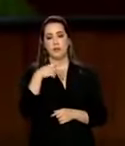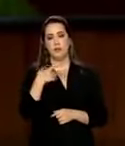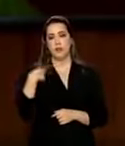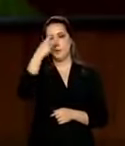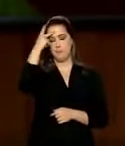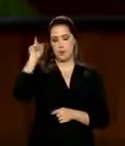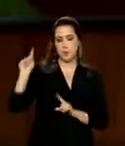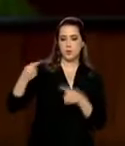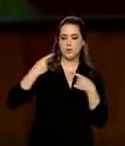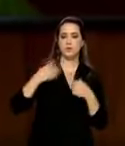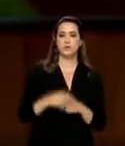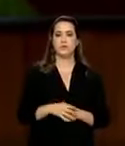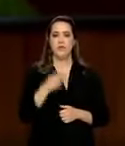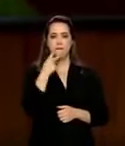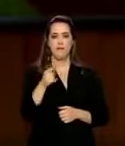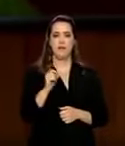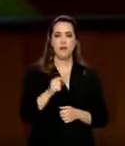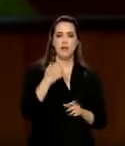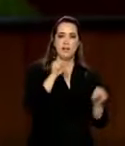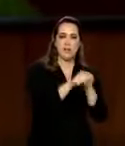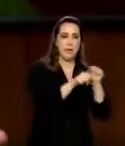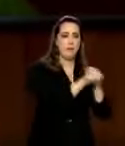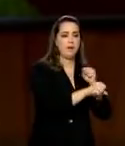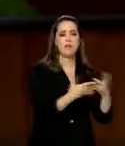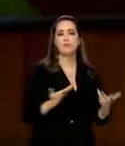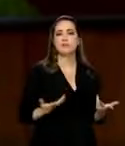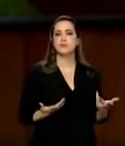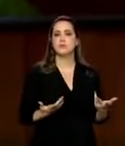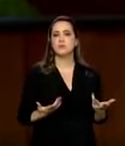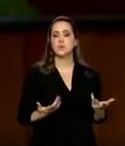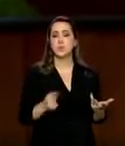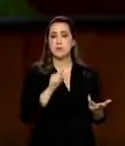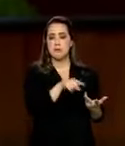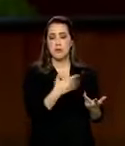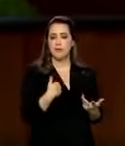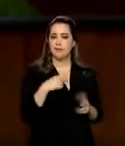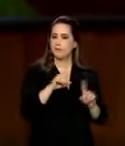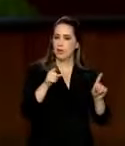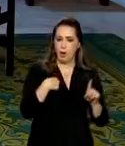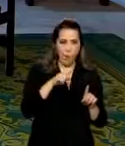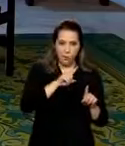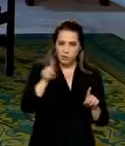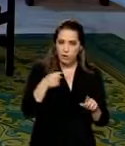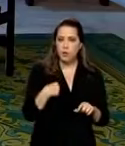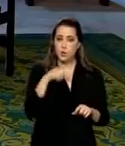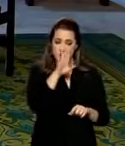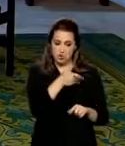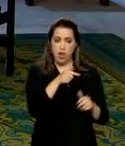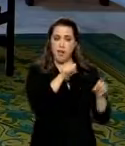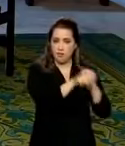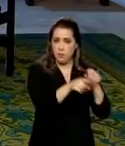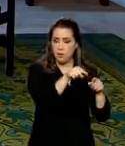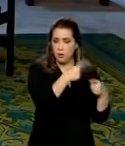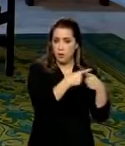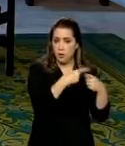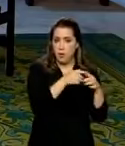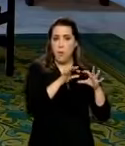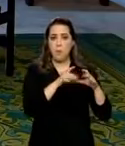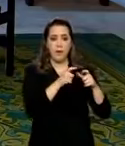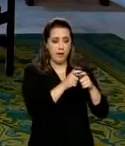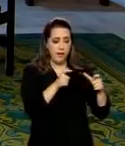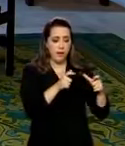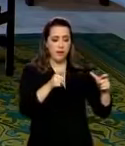Não, a região está sendo destruída. É grande e não tem como fiscalizar. Está sendo destruída a região. Com o turismo lá, você poderia preservar que em